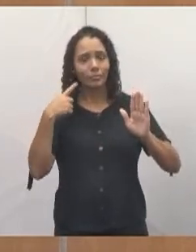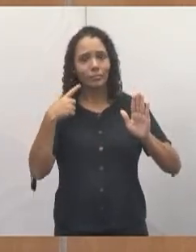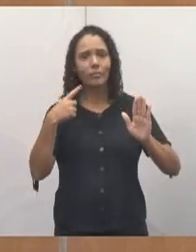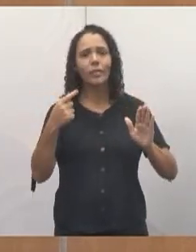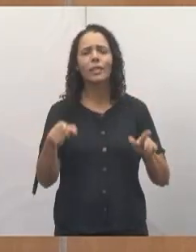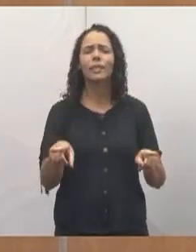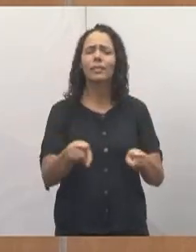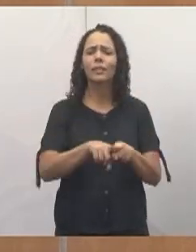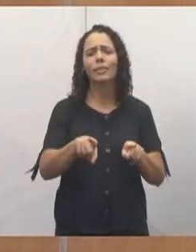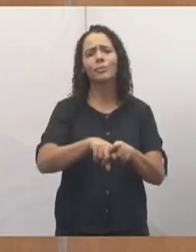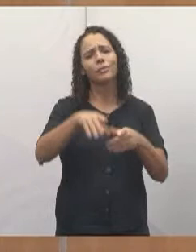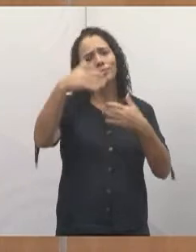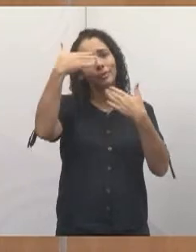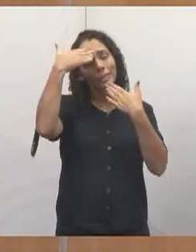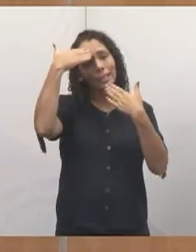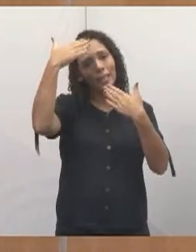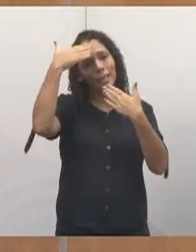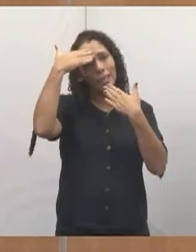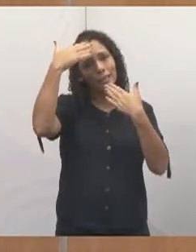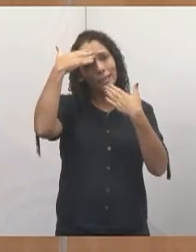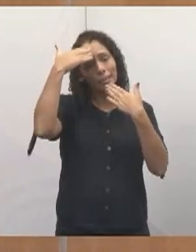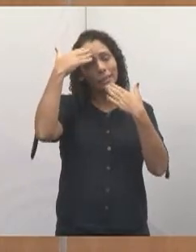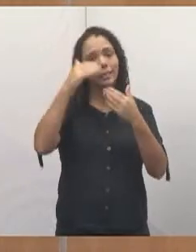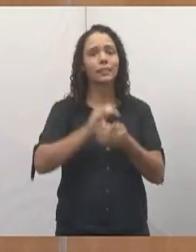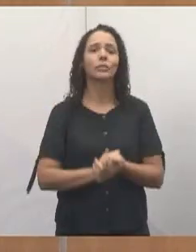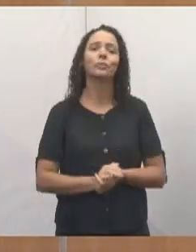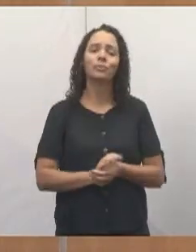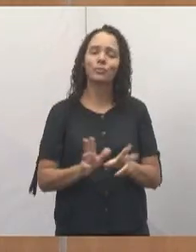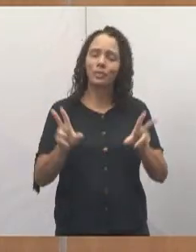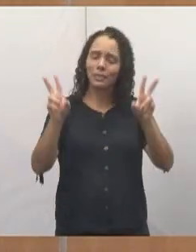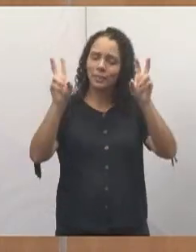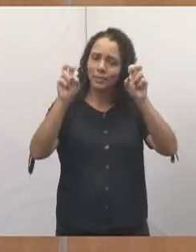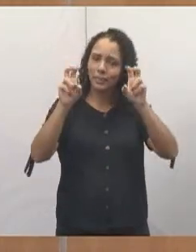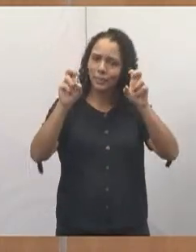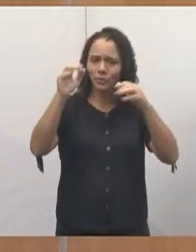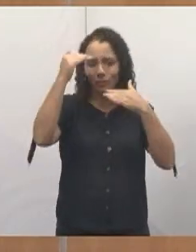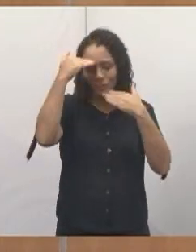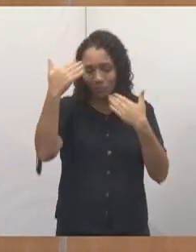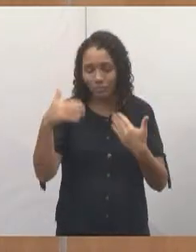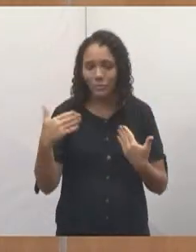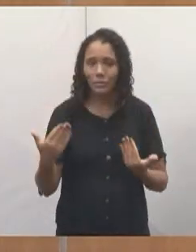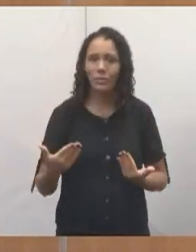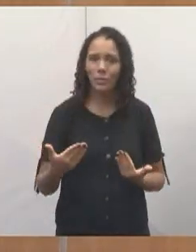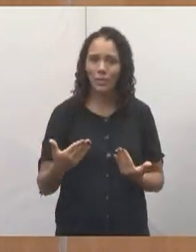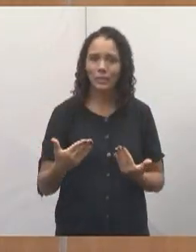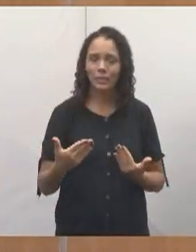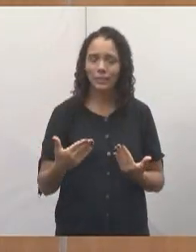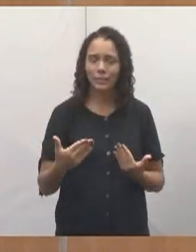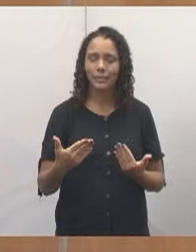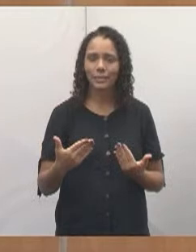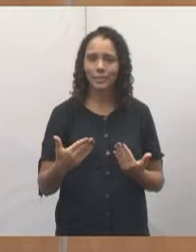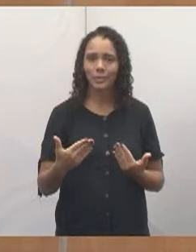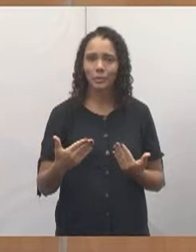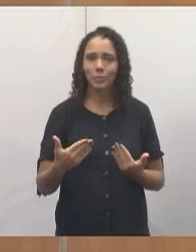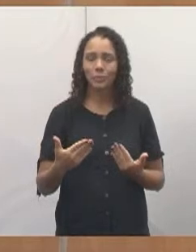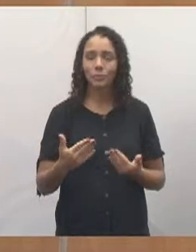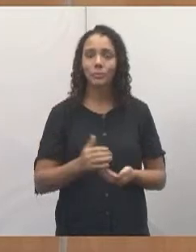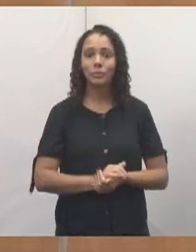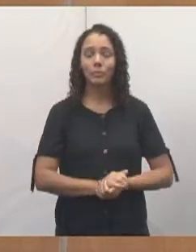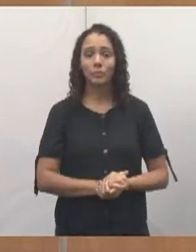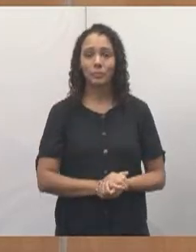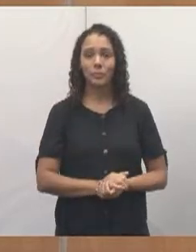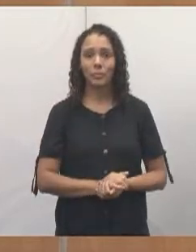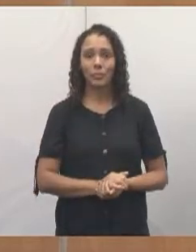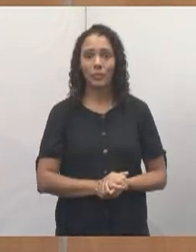tenho a agradecer a concessão desse título honroso, que vou guardar, e nós iremos guardar, de